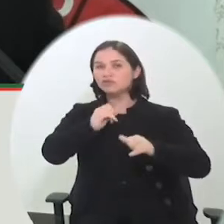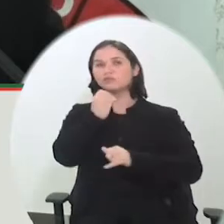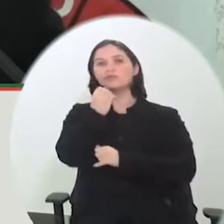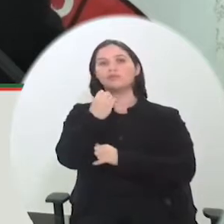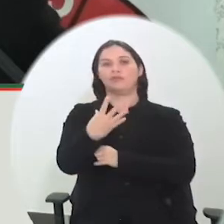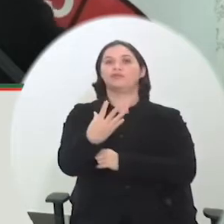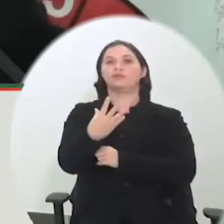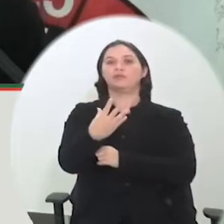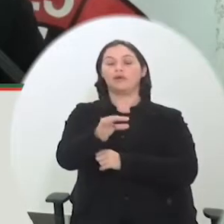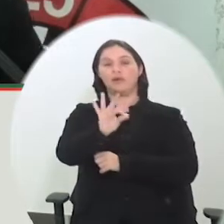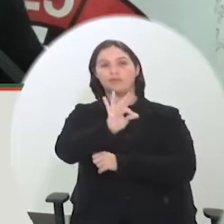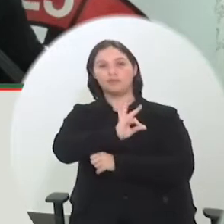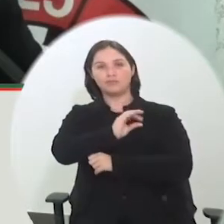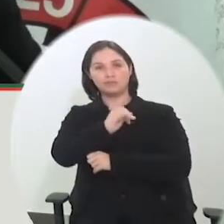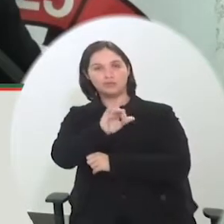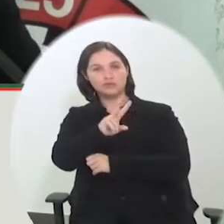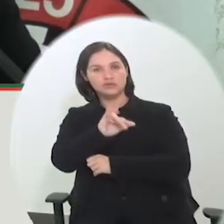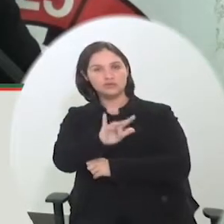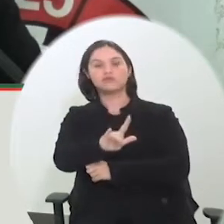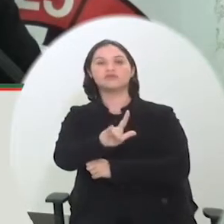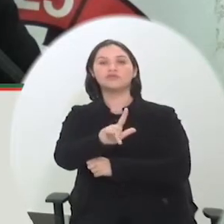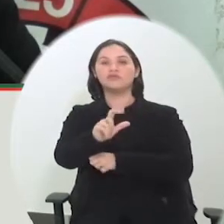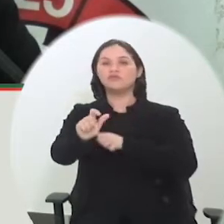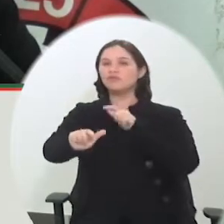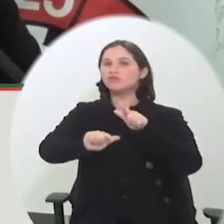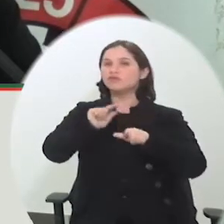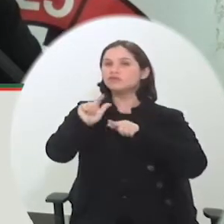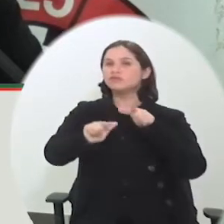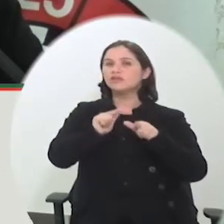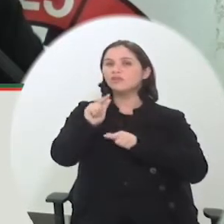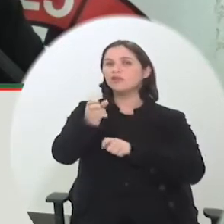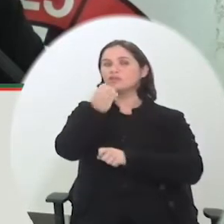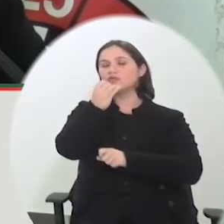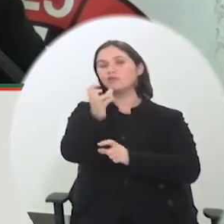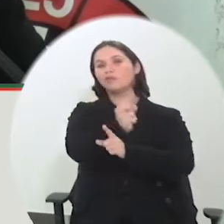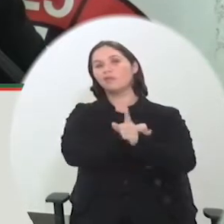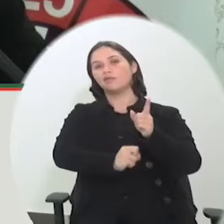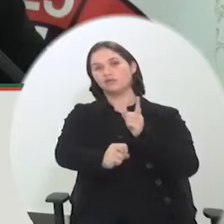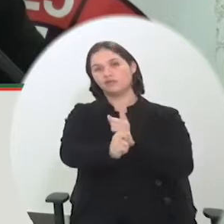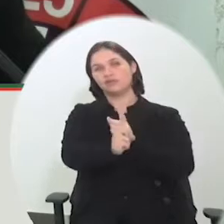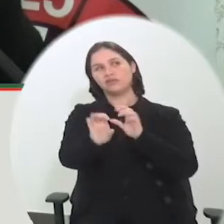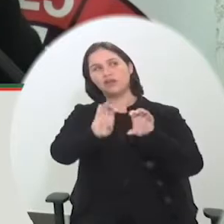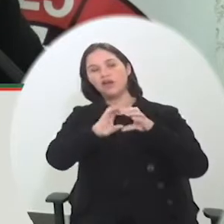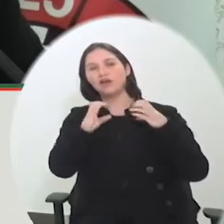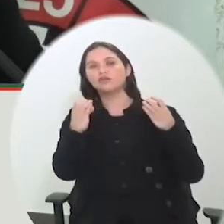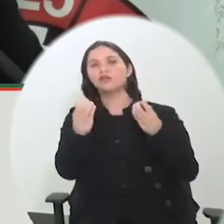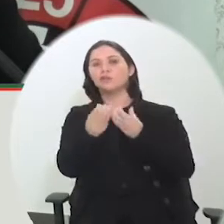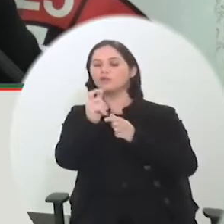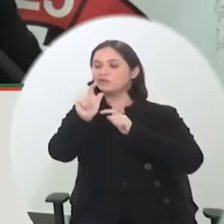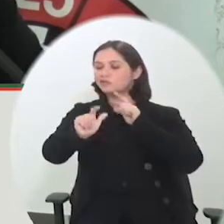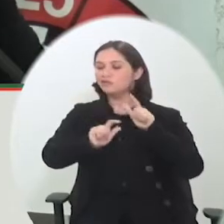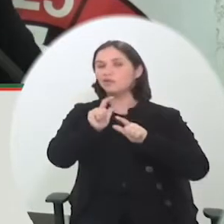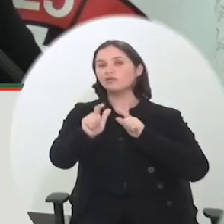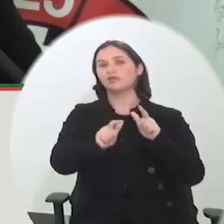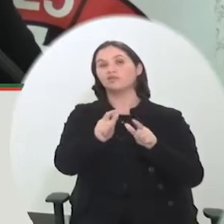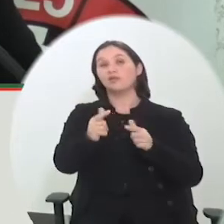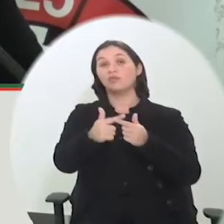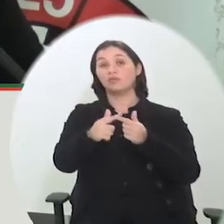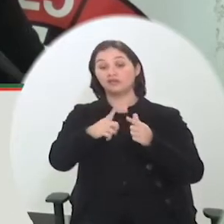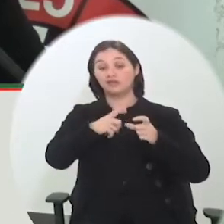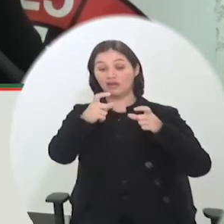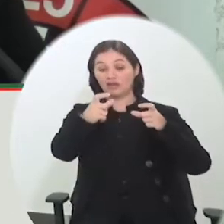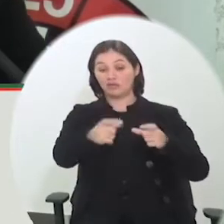a Polícia Civil está ali prestando esse serviço à nossa comunidade, né, através da Delegacia da Mulher, está ali a